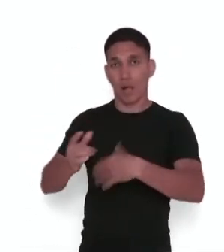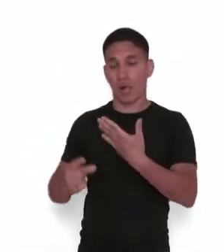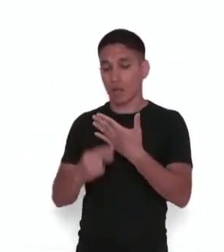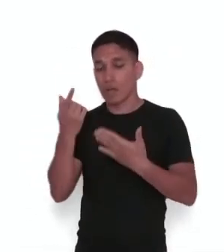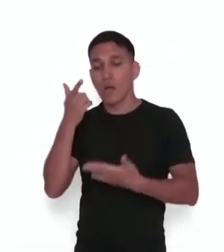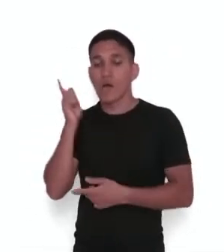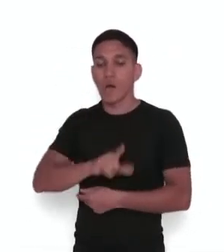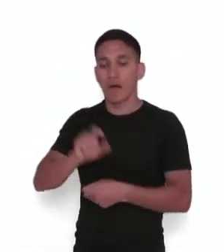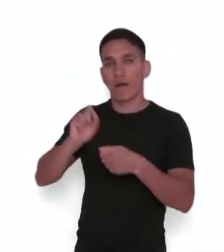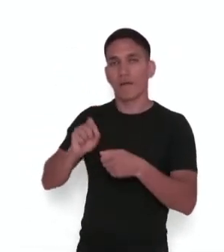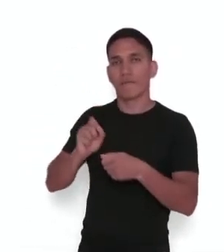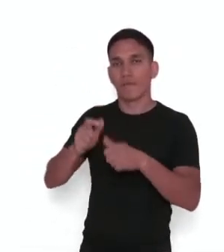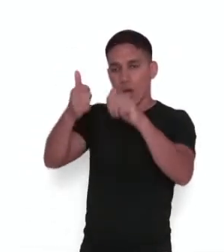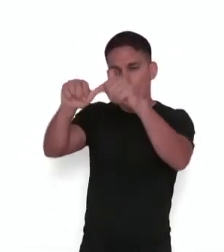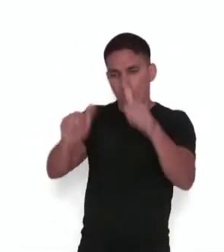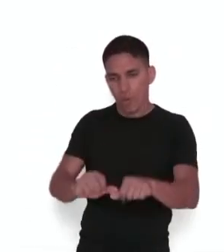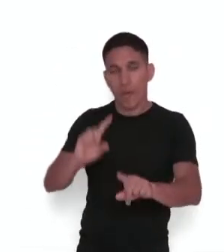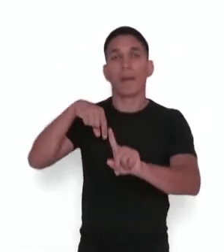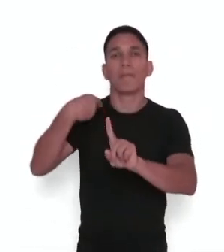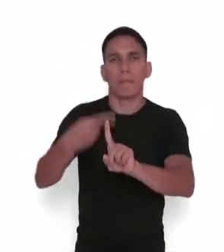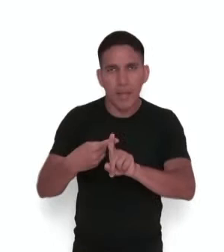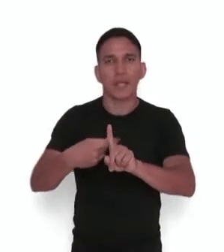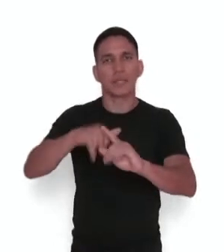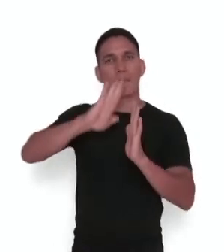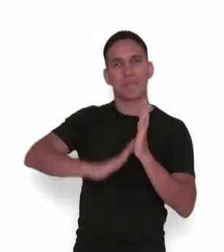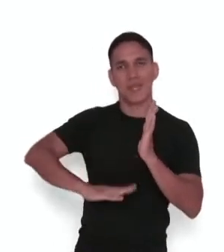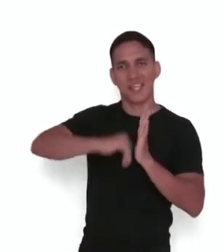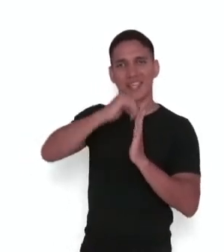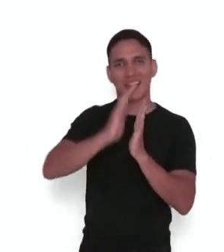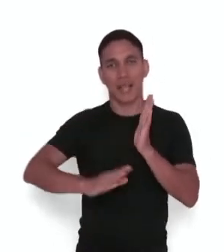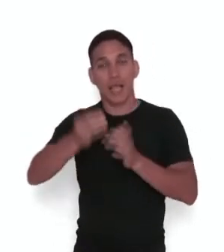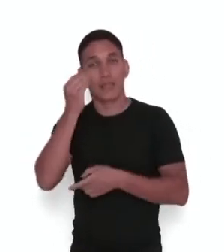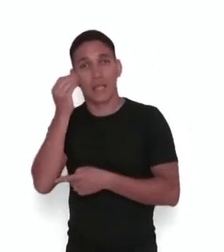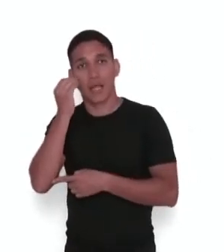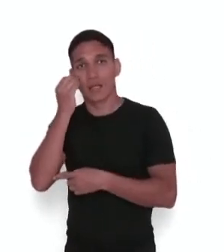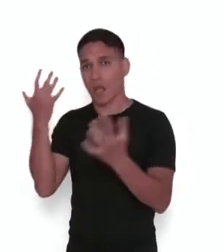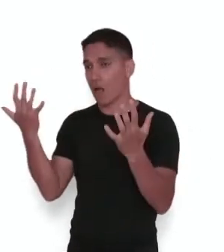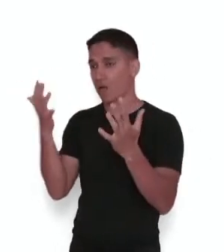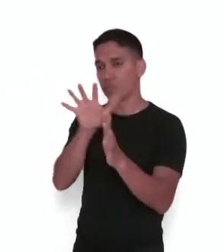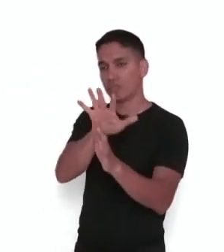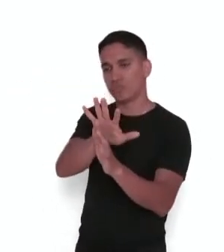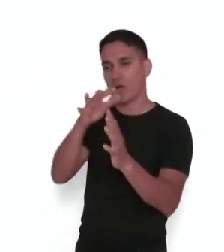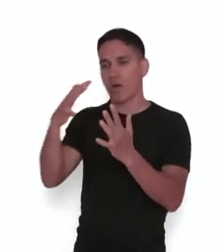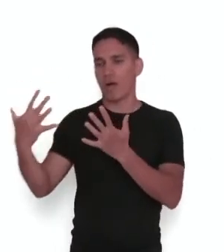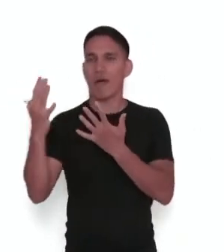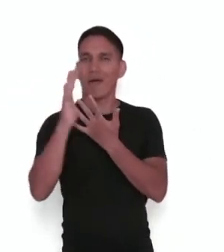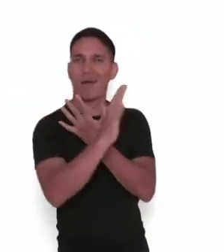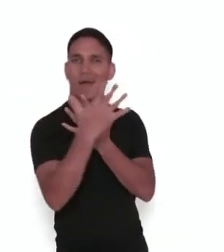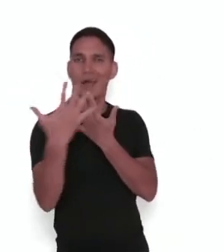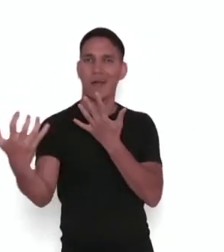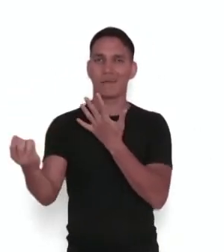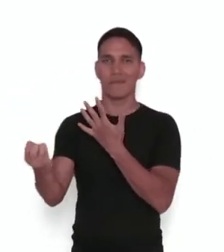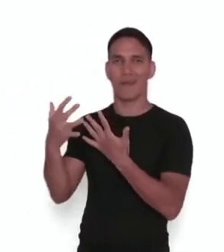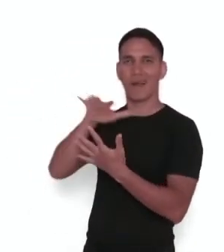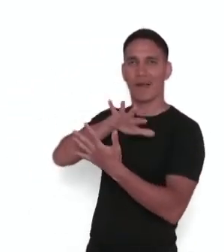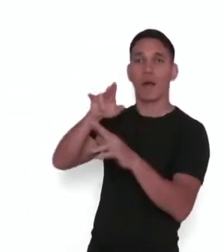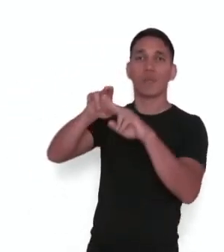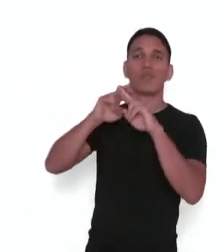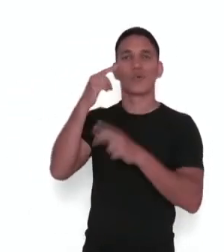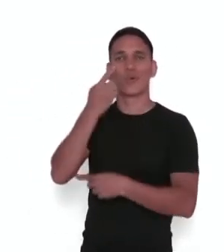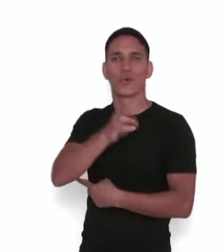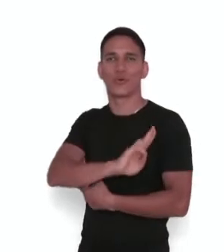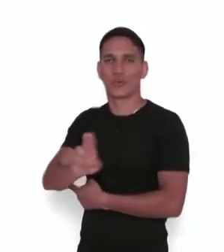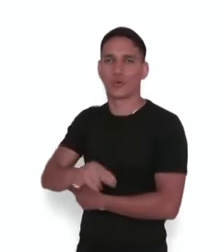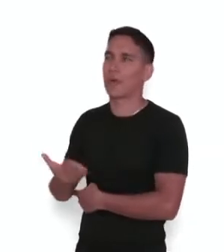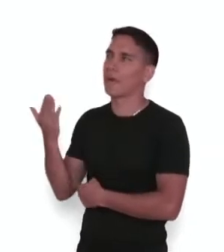a pintura da peça, procurando recriar os efeitos luminosos. Aí nós temos, então, o nome da obra que eu